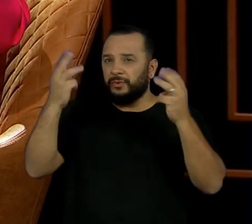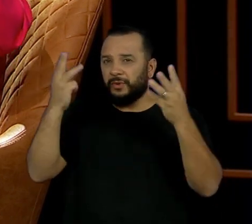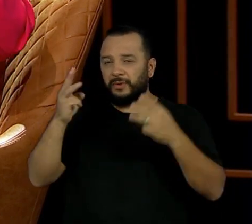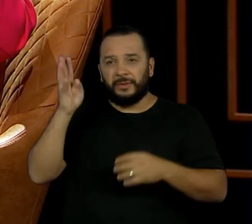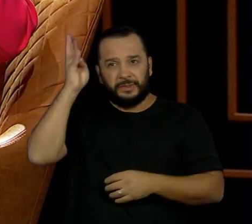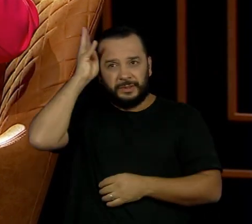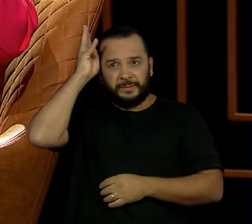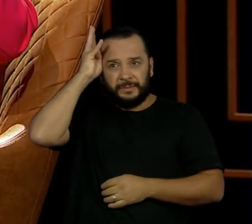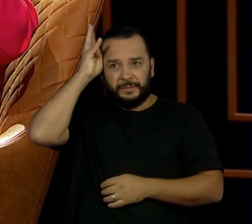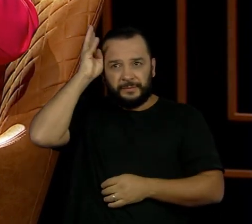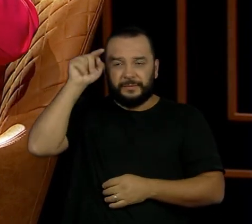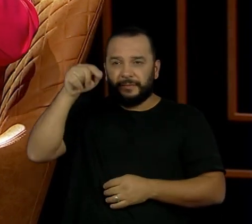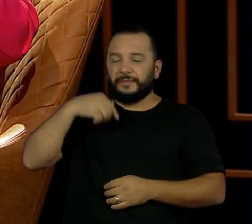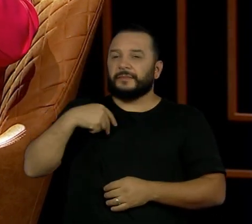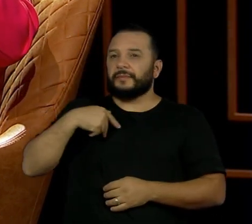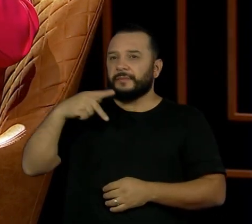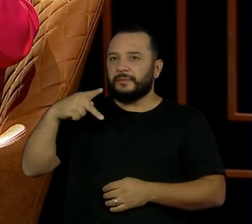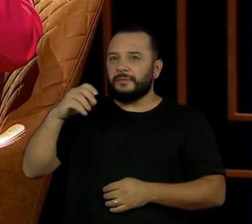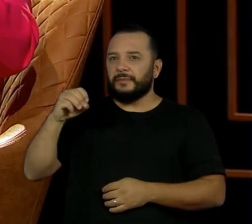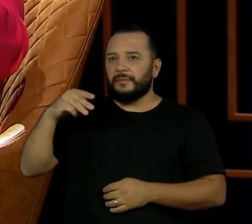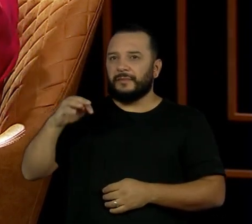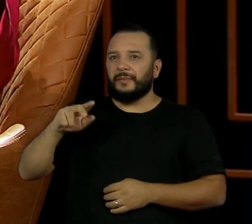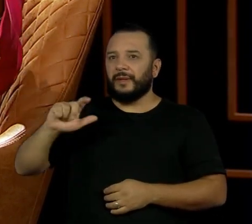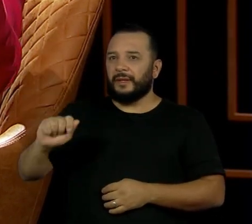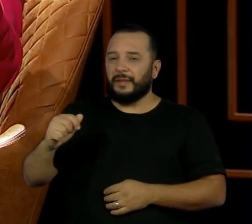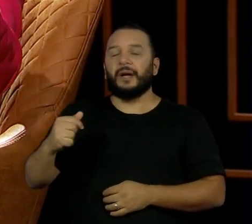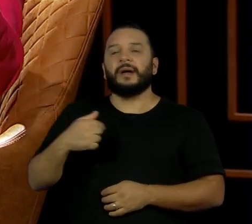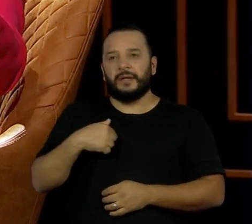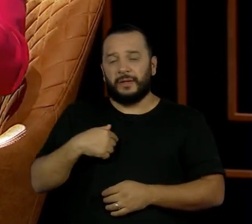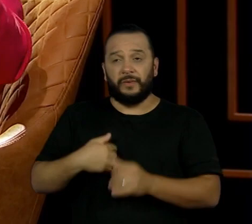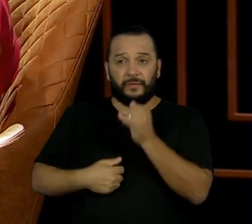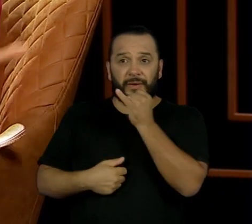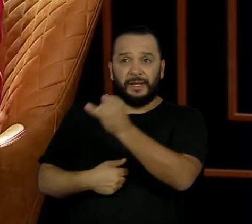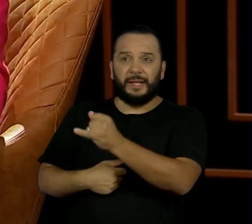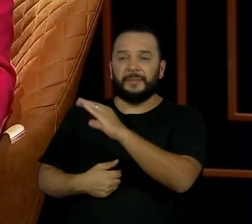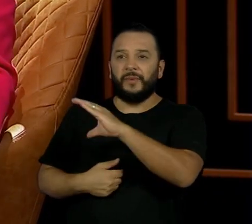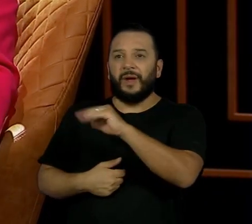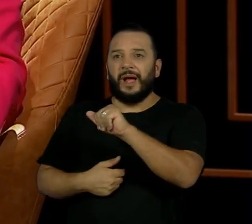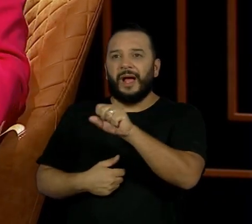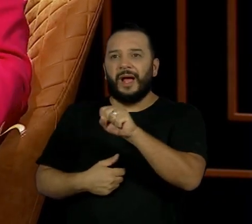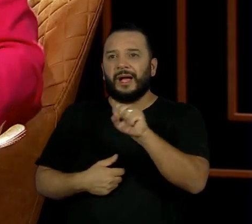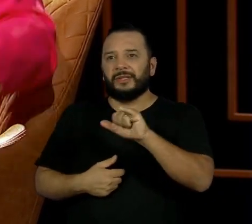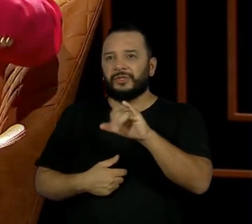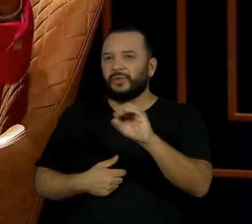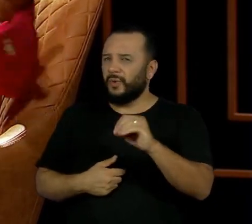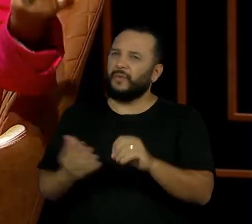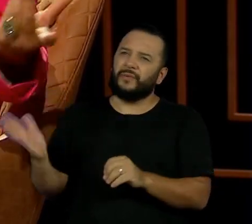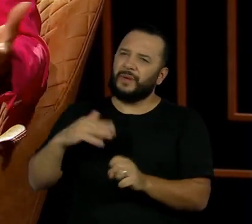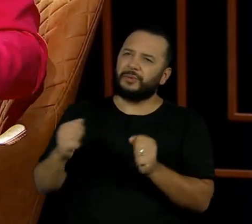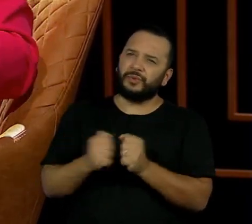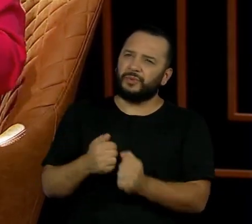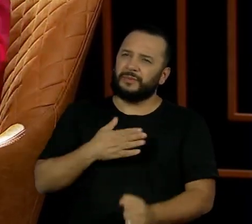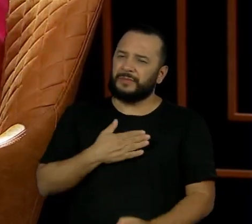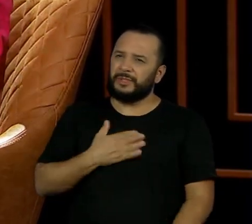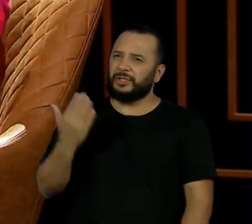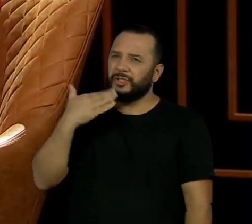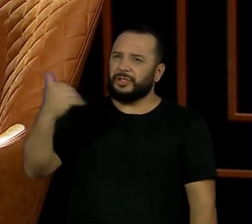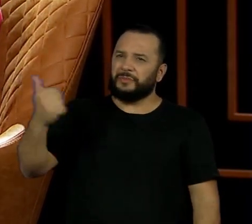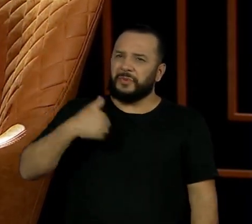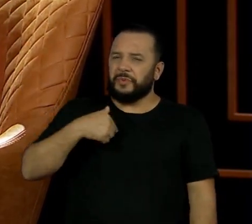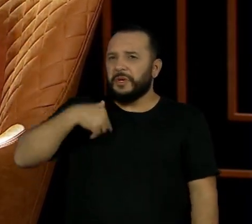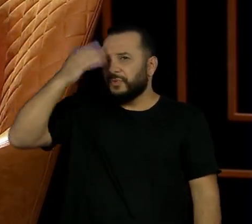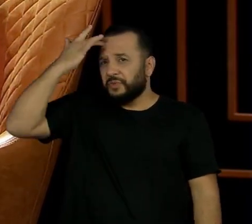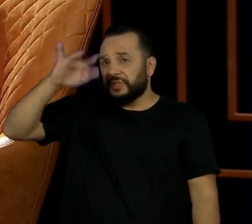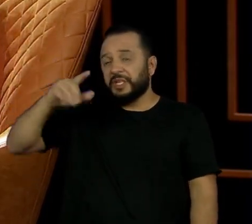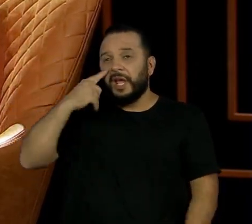Iam fazer um show no Sesc Pompeia. E aí eu falei para o Cássio, que era o baixista da Zomba, falei, vamos lá comigo? Porque me chamaram e eu não sei, eu vou